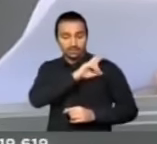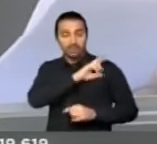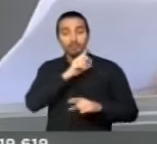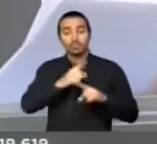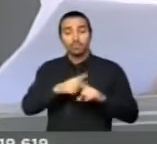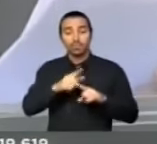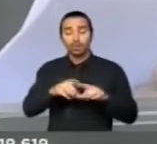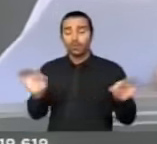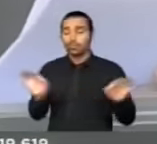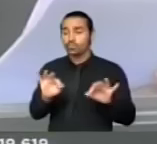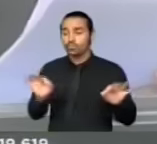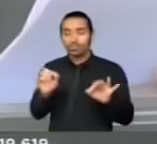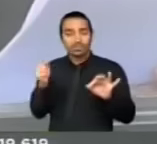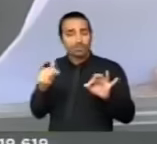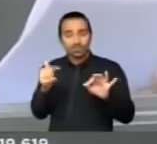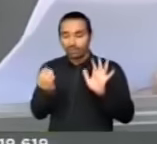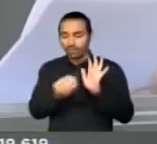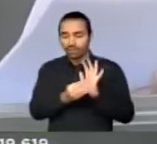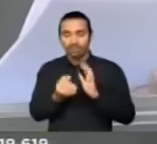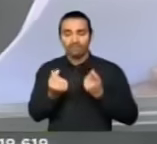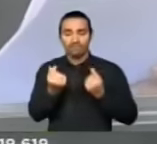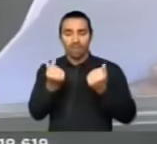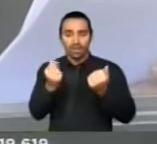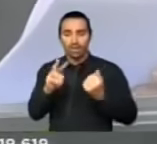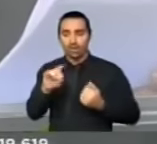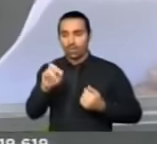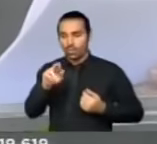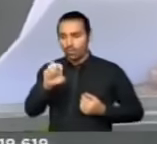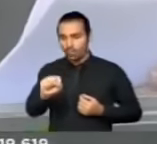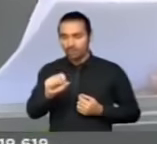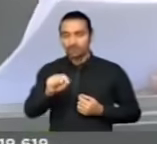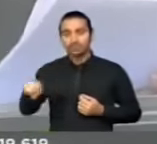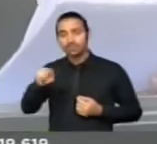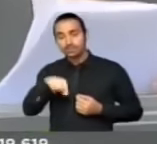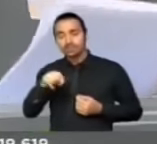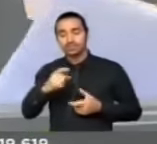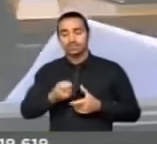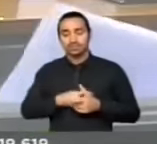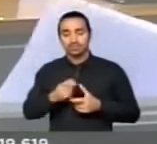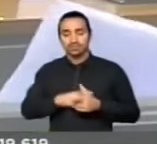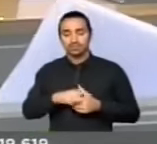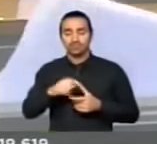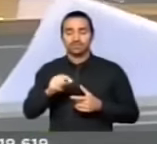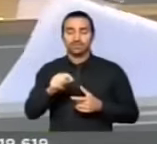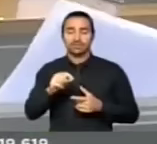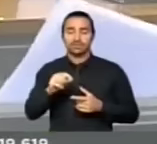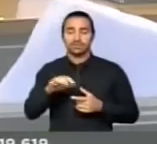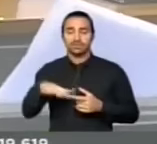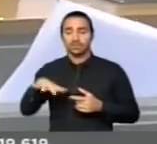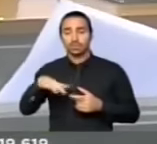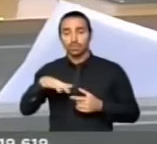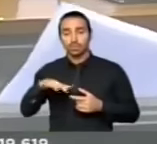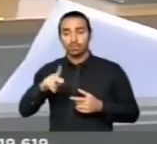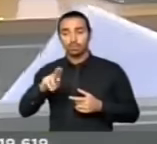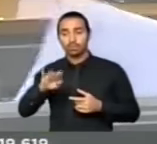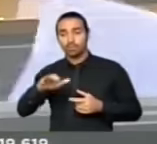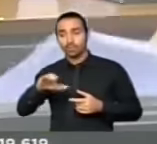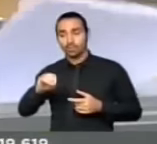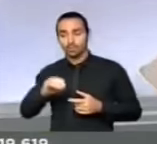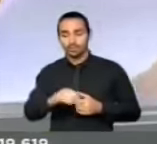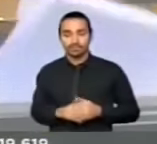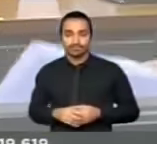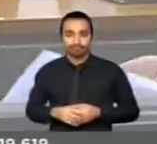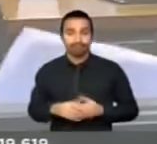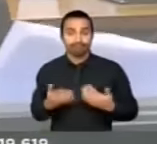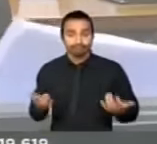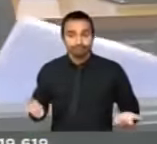não registro de valores no rol de passivos da dívida líquida do setor público. O que o